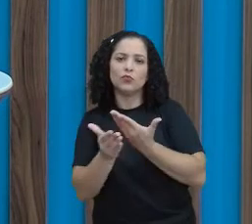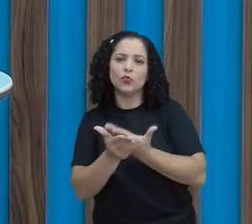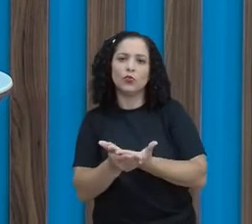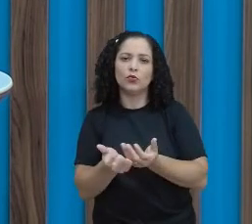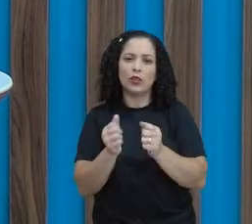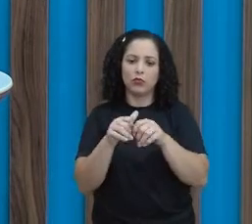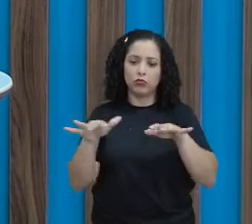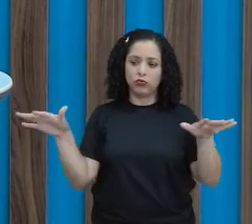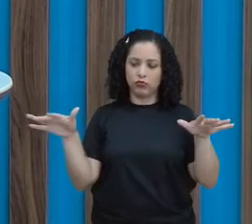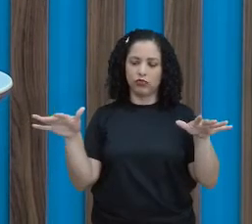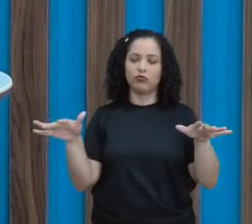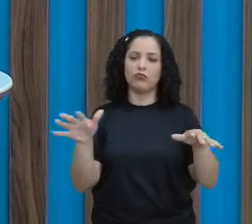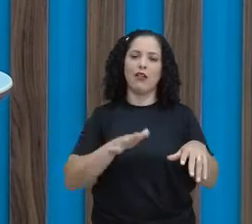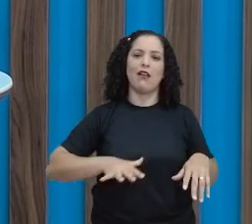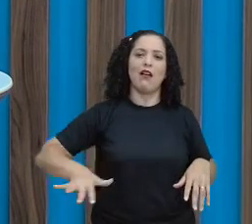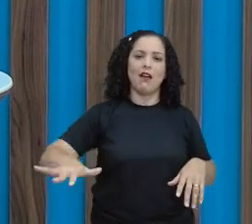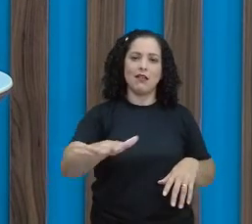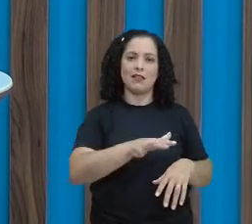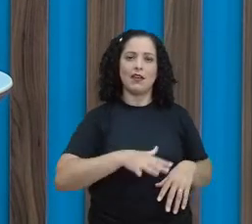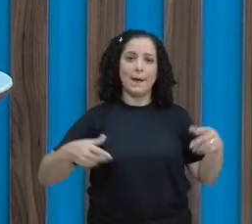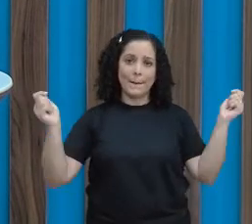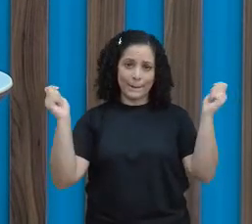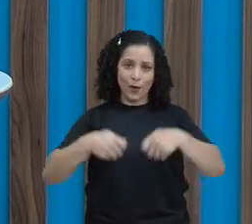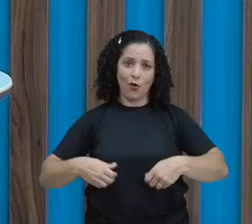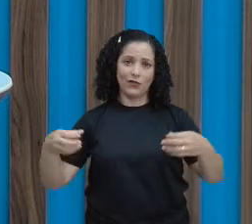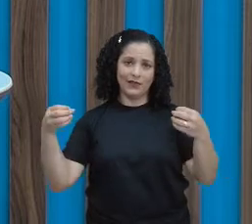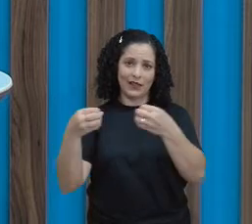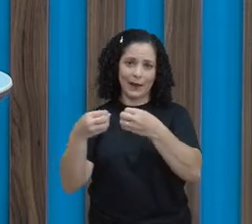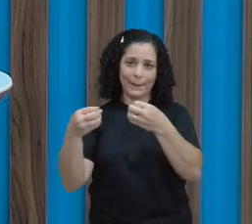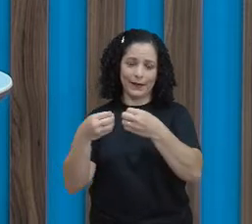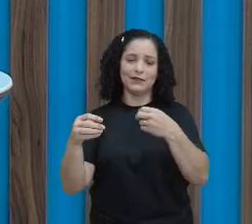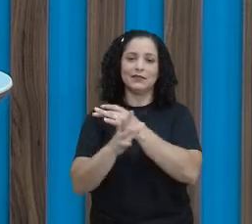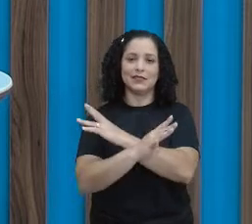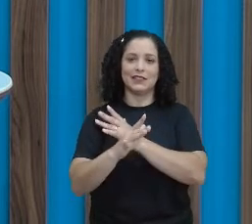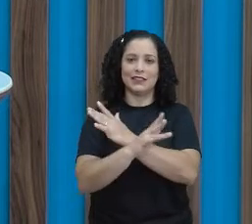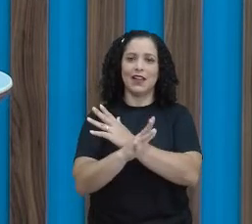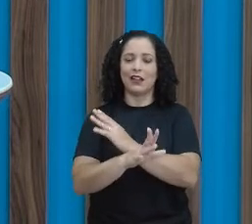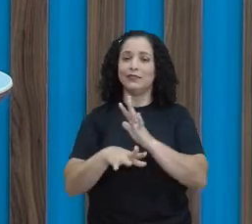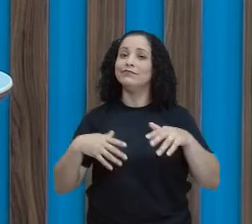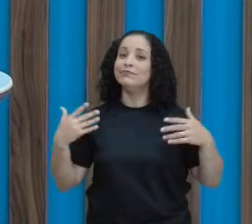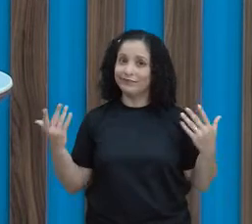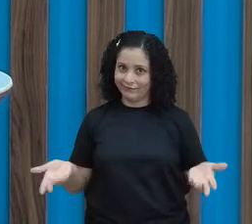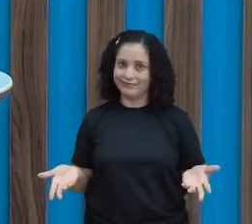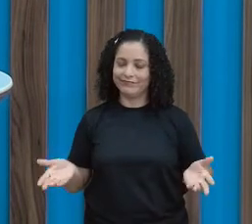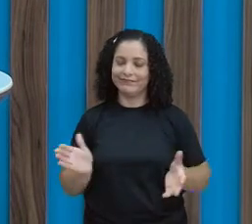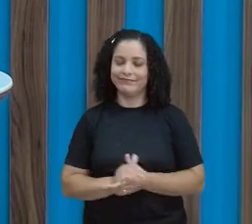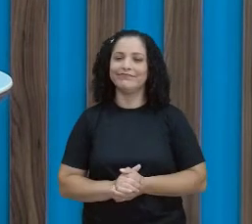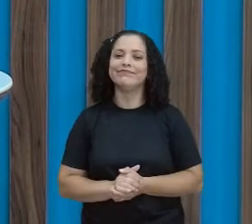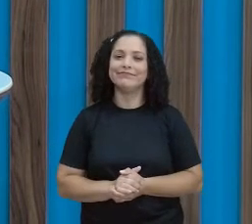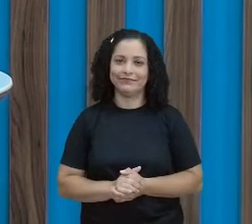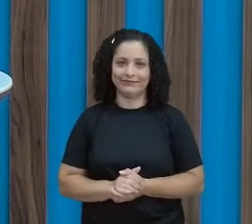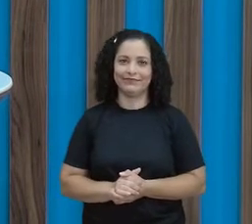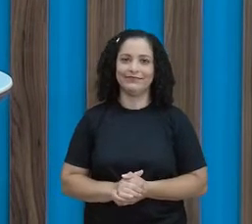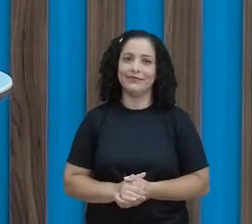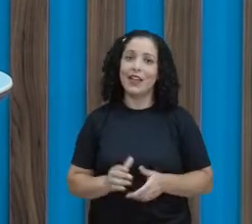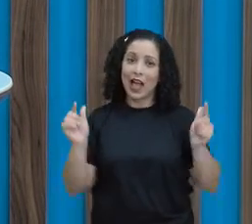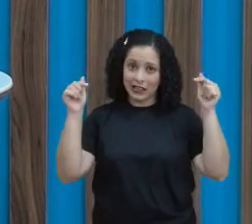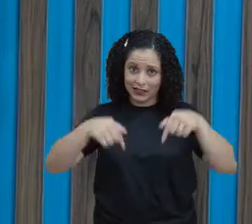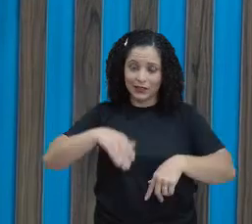pequeno espaço, então, eles podem ficar próximos às cidades. É isso, Carol, a curiosidade em relação aí ao